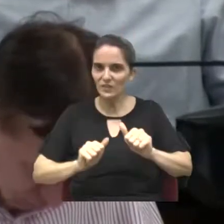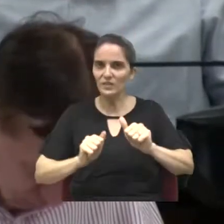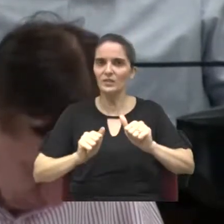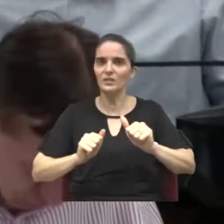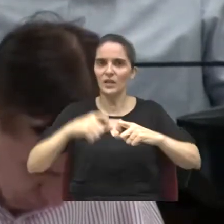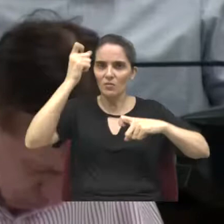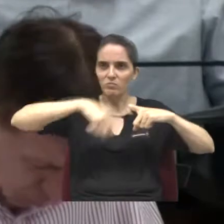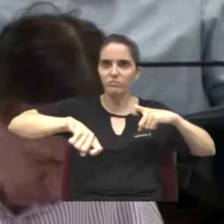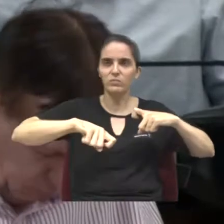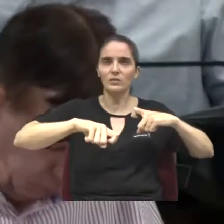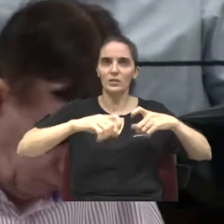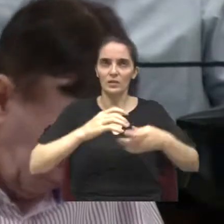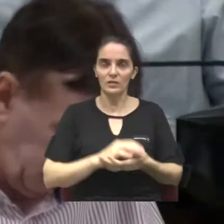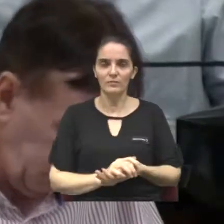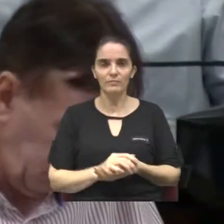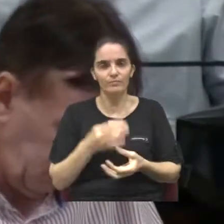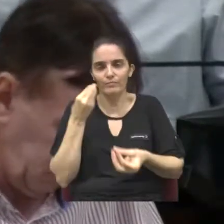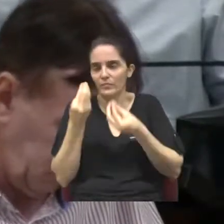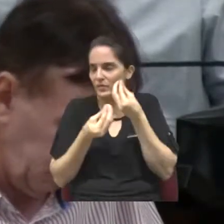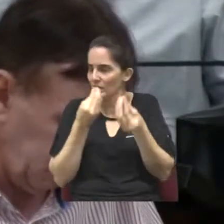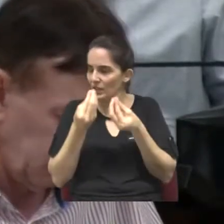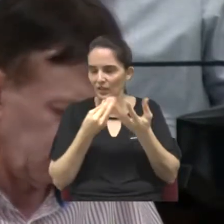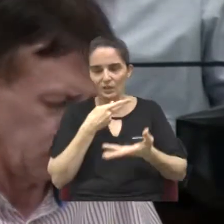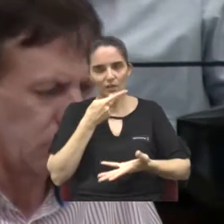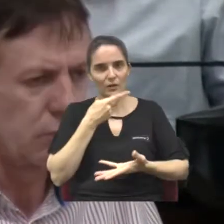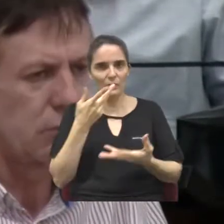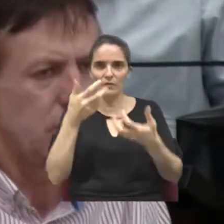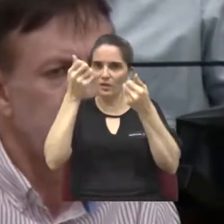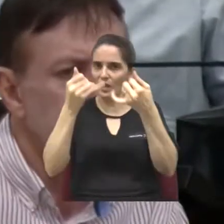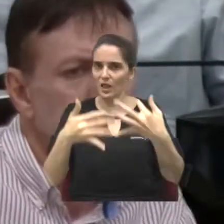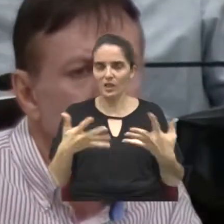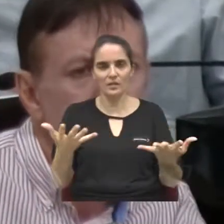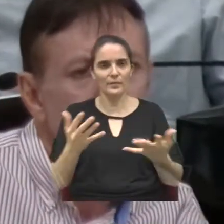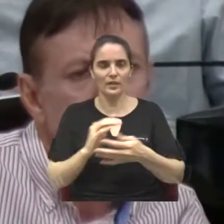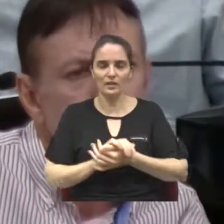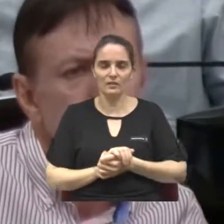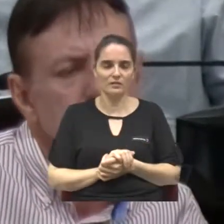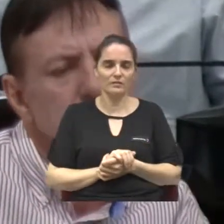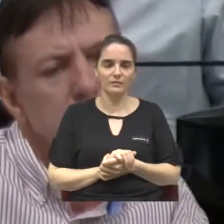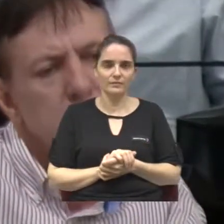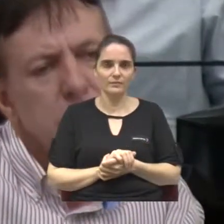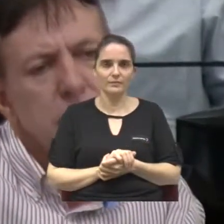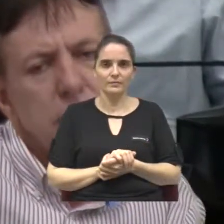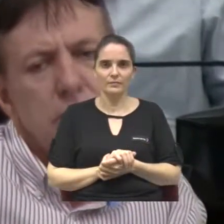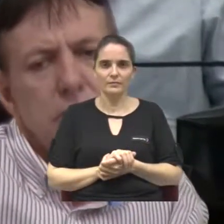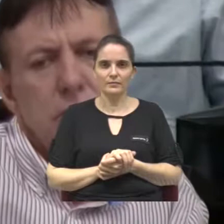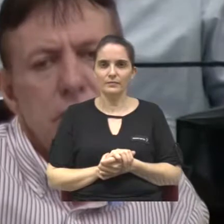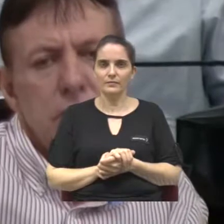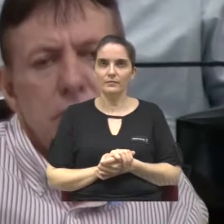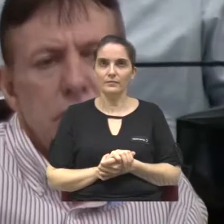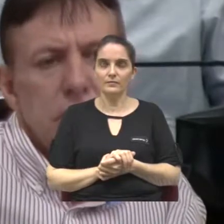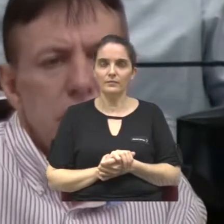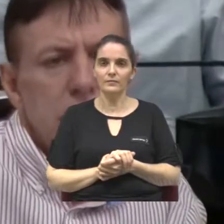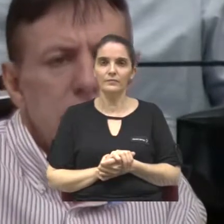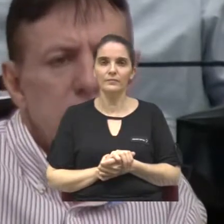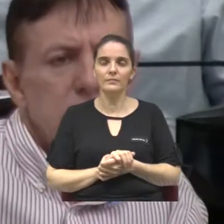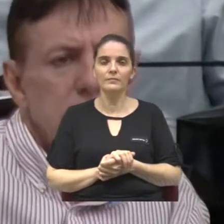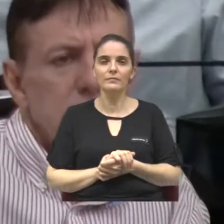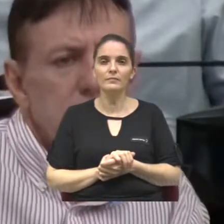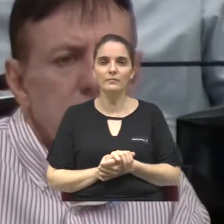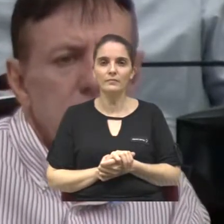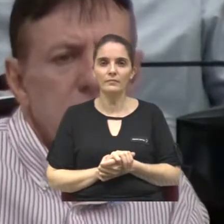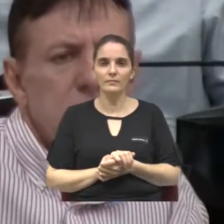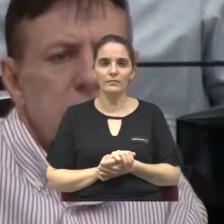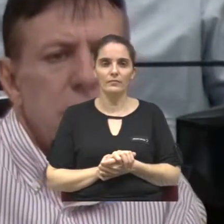aterrorizantes. Não tenho outra palavra para dizer. Então, eu creio que também não preciso